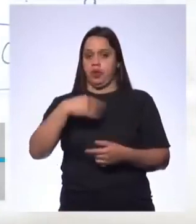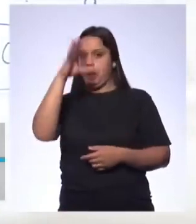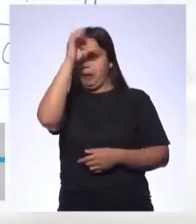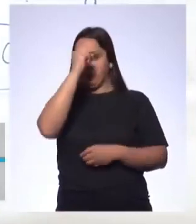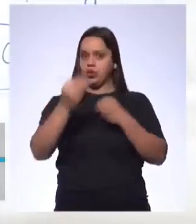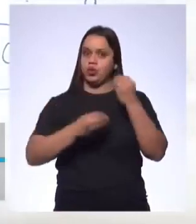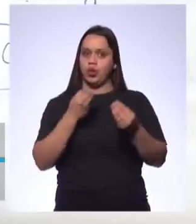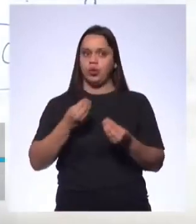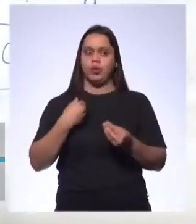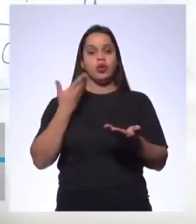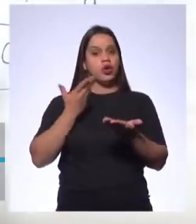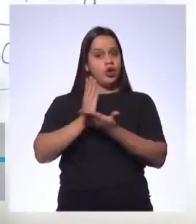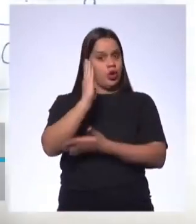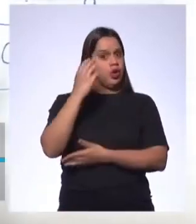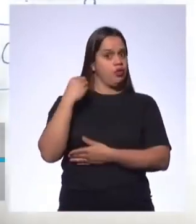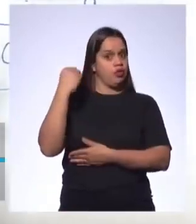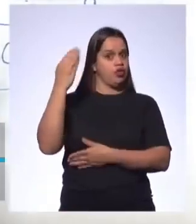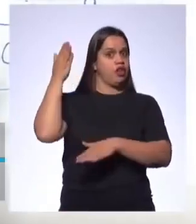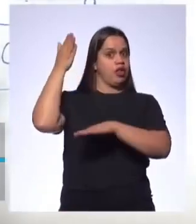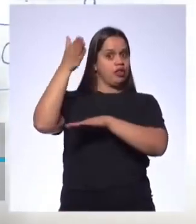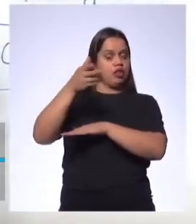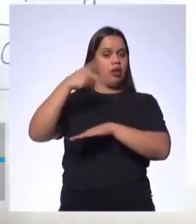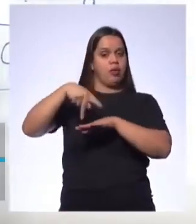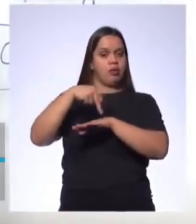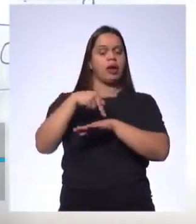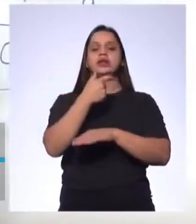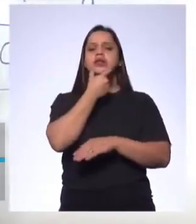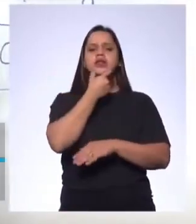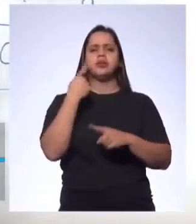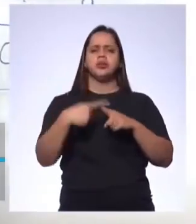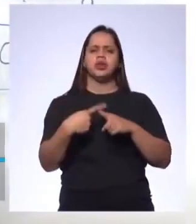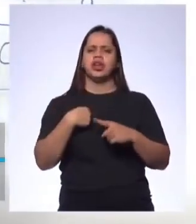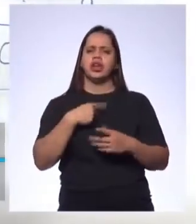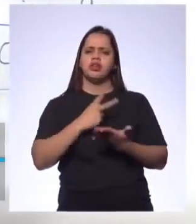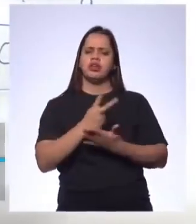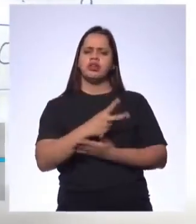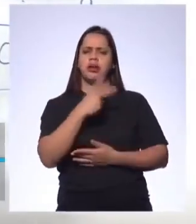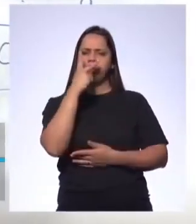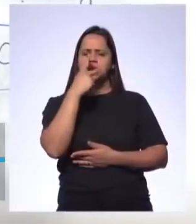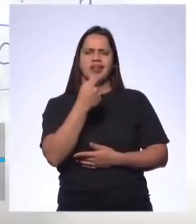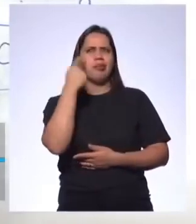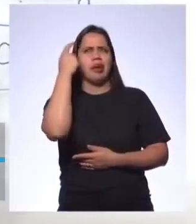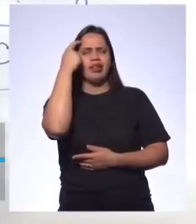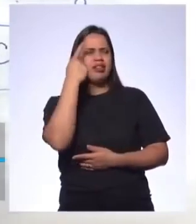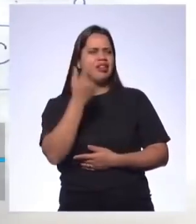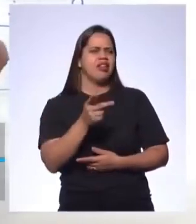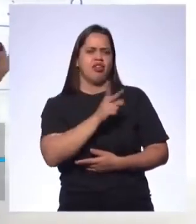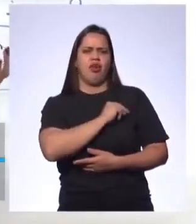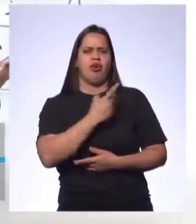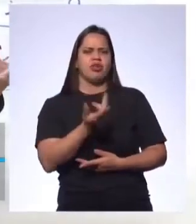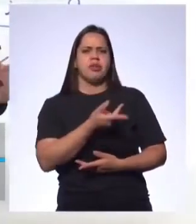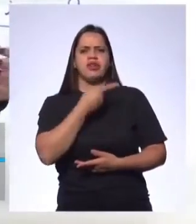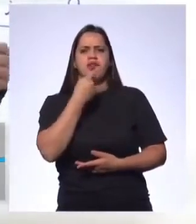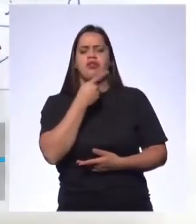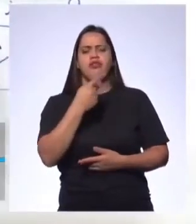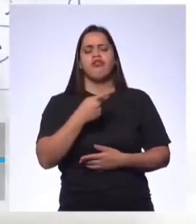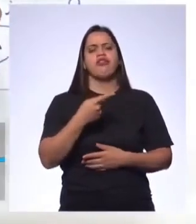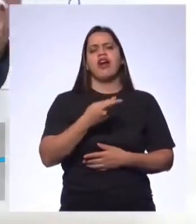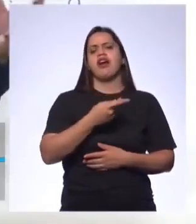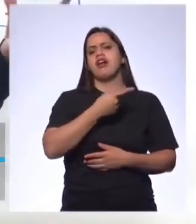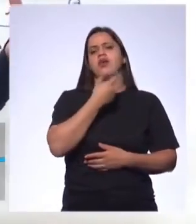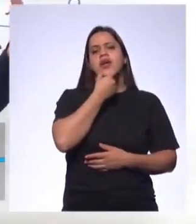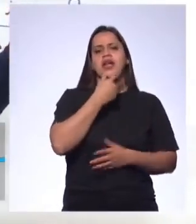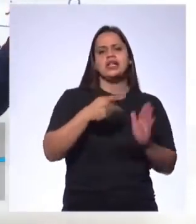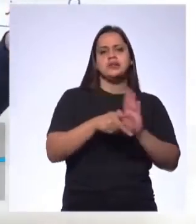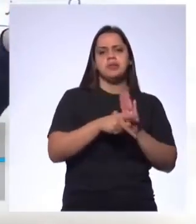isso quando eu fui à Inglaterra, né? Porque eu sempre achei, nossa, mas eu não falo o inglês britânico com aquele